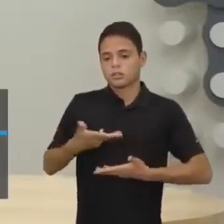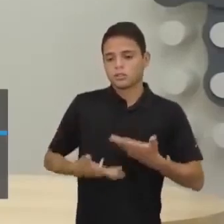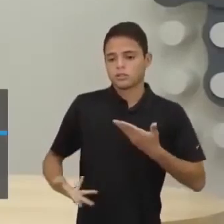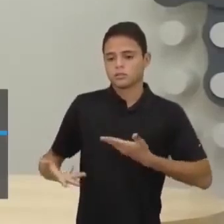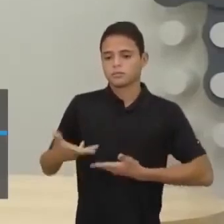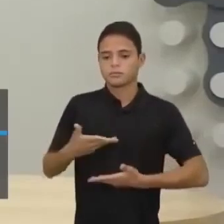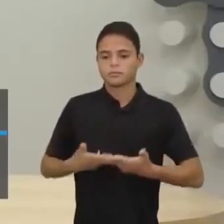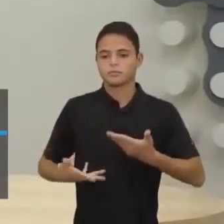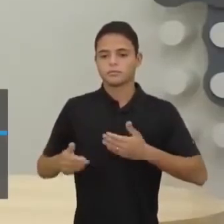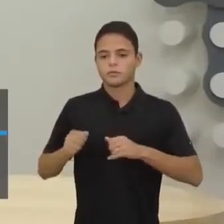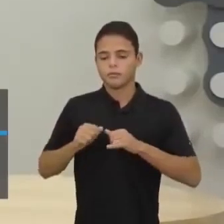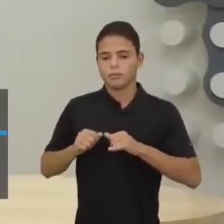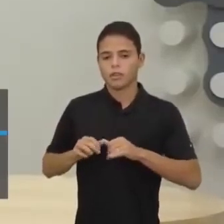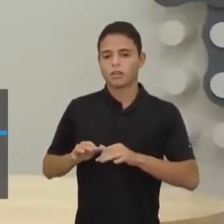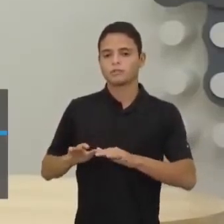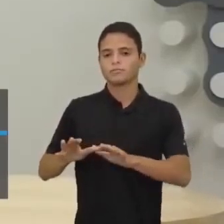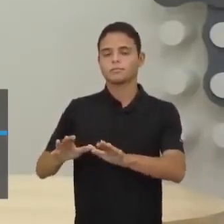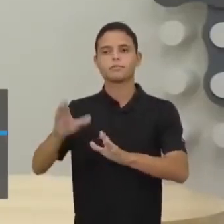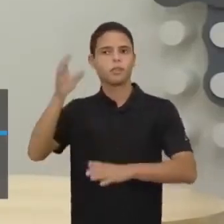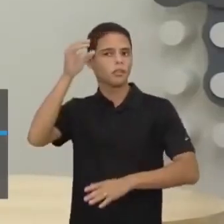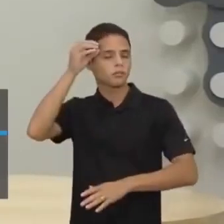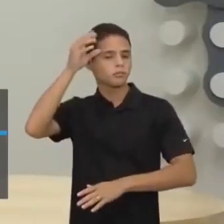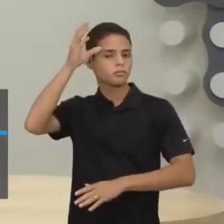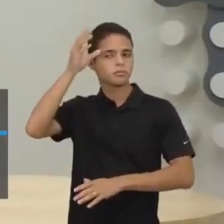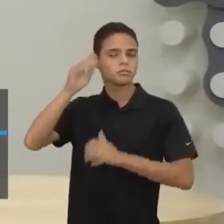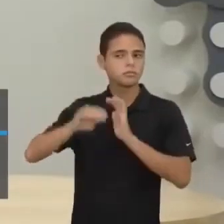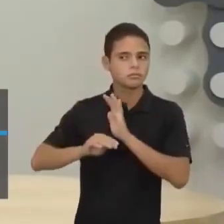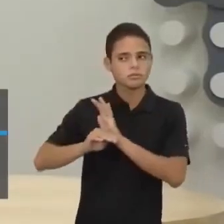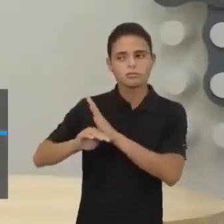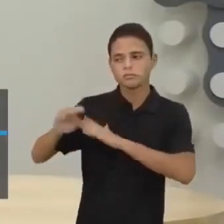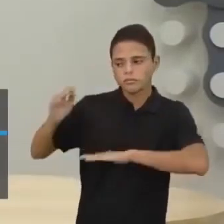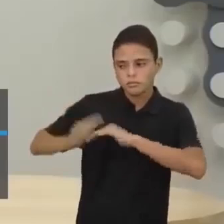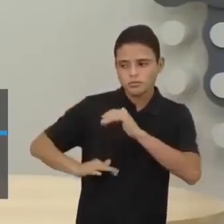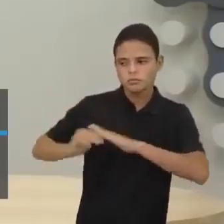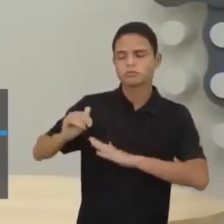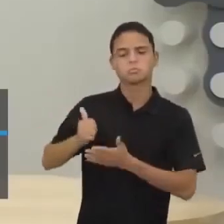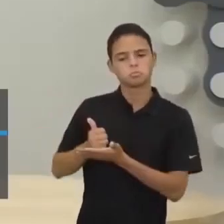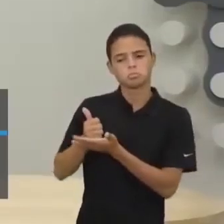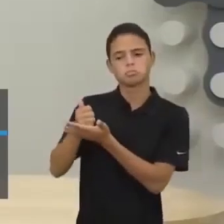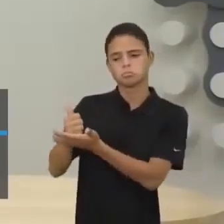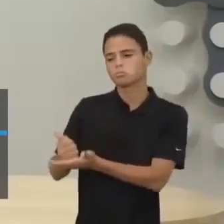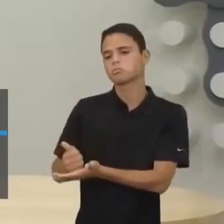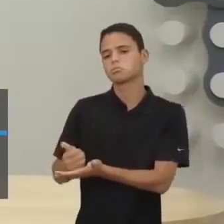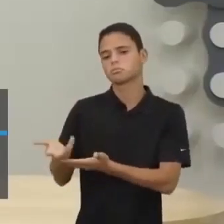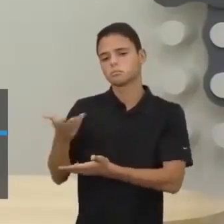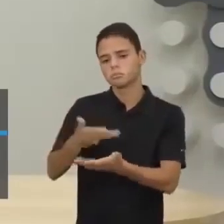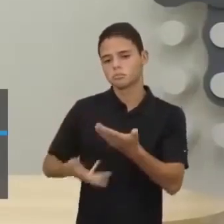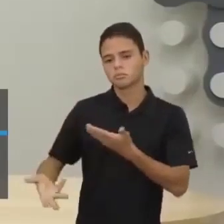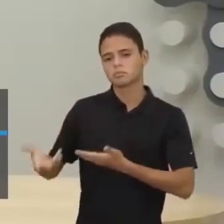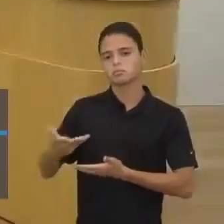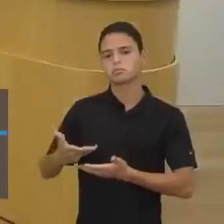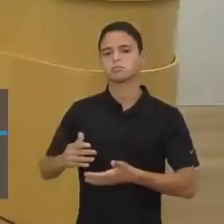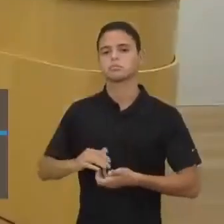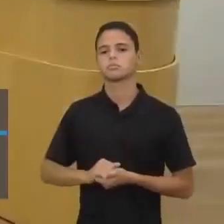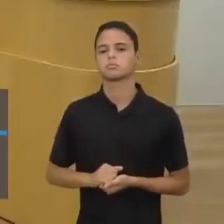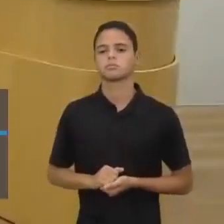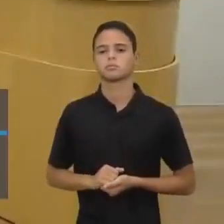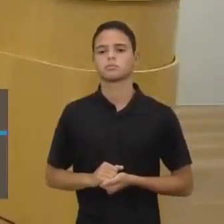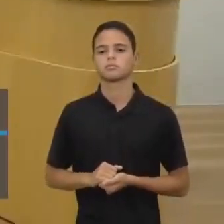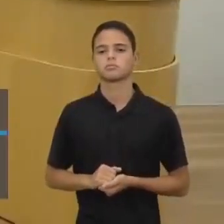compartilhando, né, o conhecimento do outro, as habilidades do outro, você está apoiando, é uma rede colaborativa. Isso,